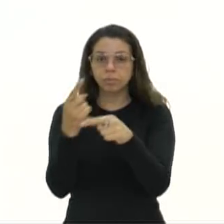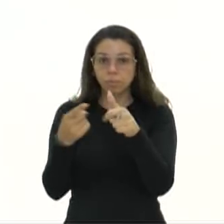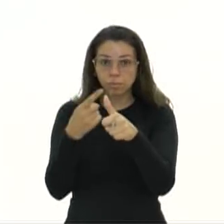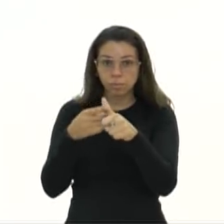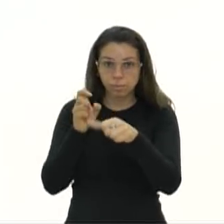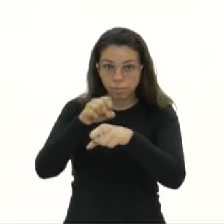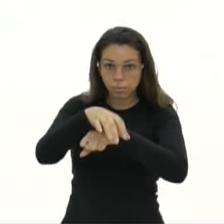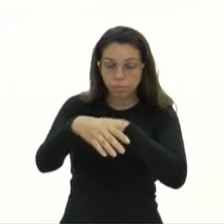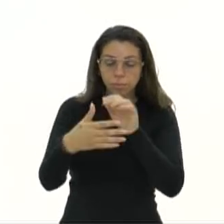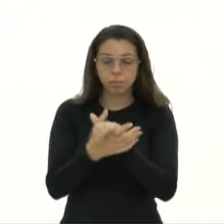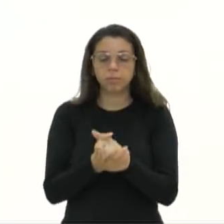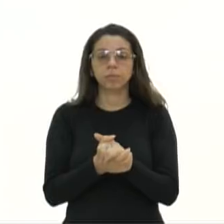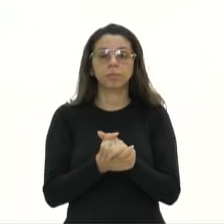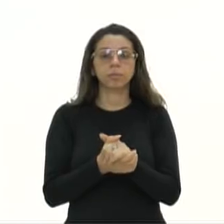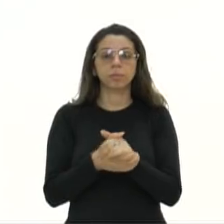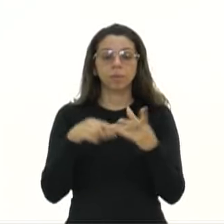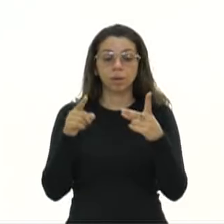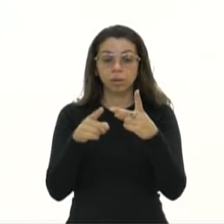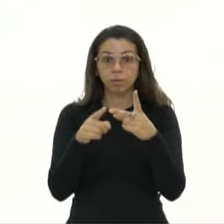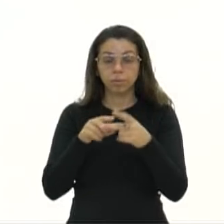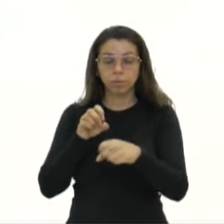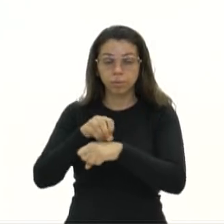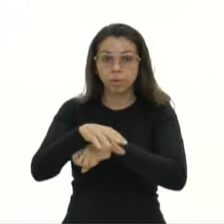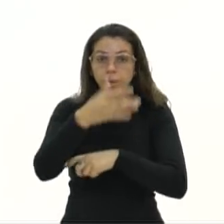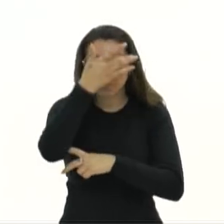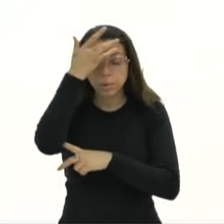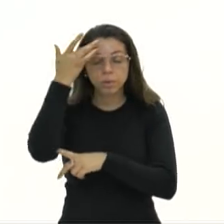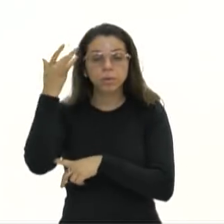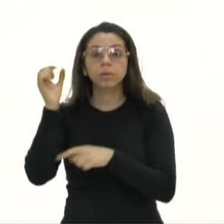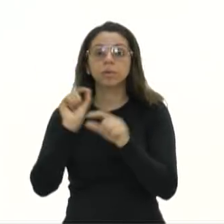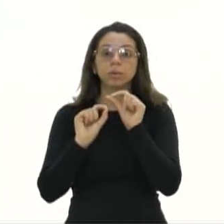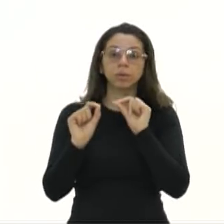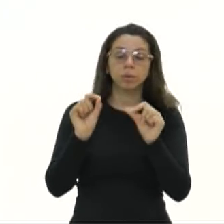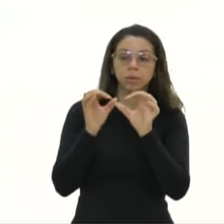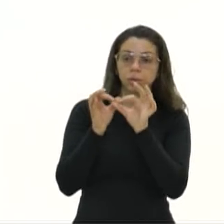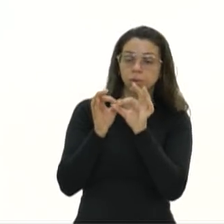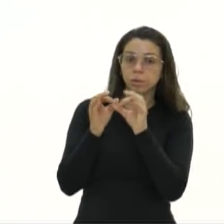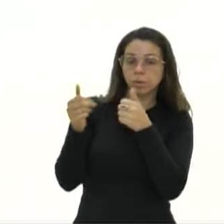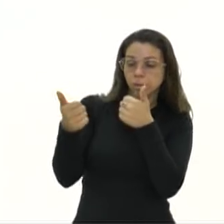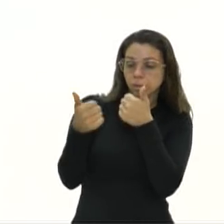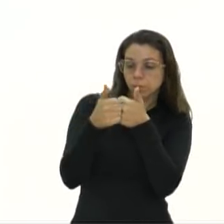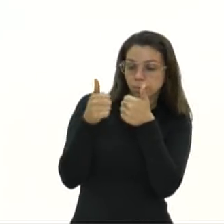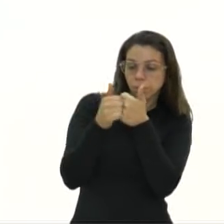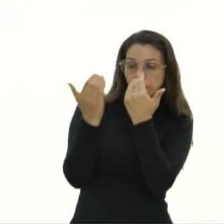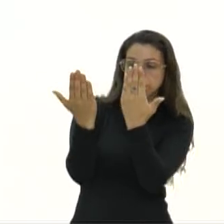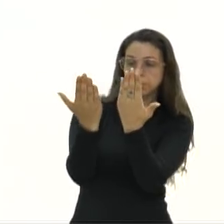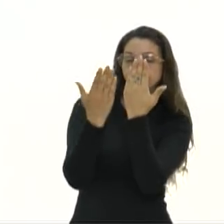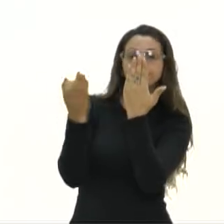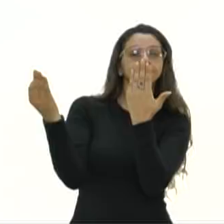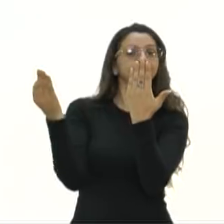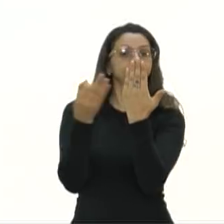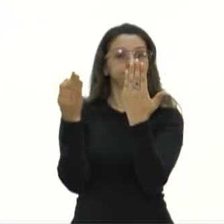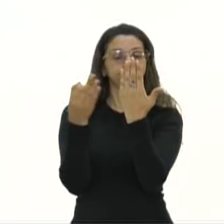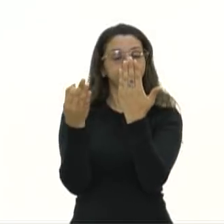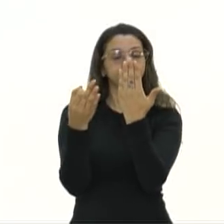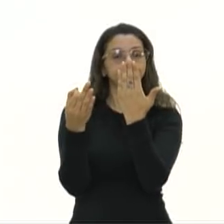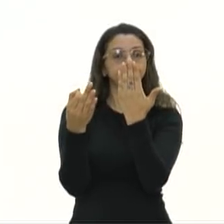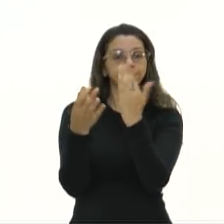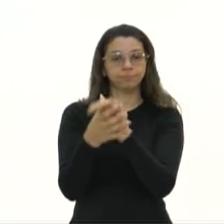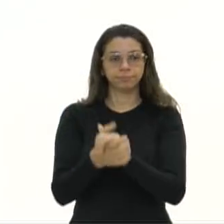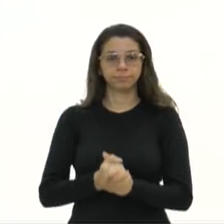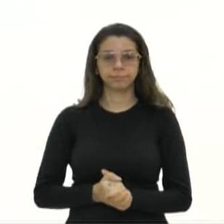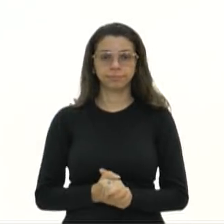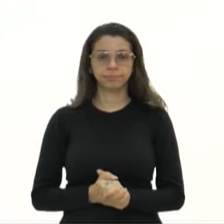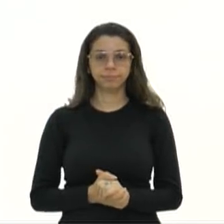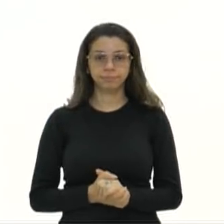segunda, que a pessoa só enxerga bem os objetos próximos. Qual distúrbio nós estamos